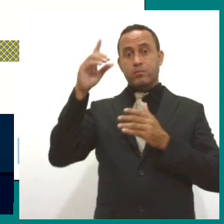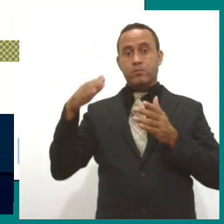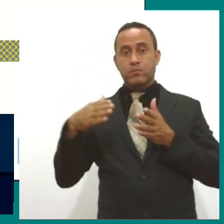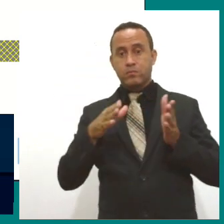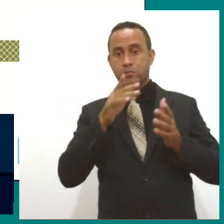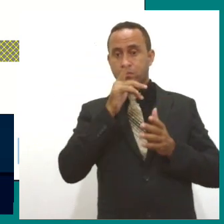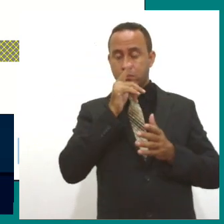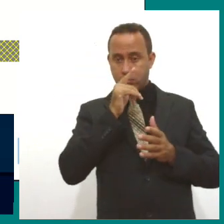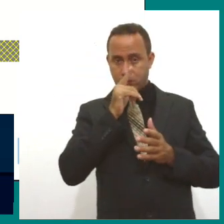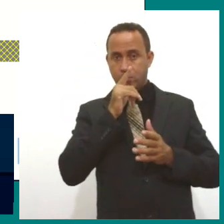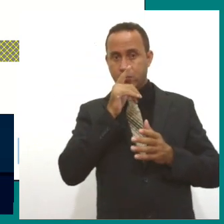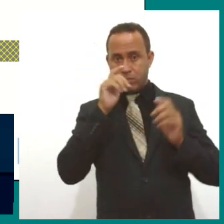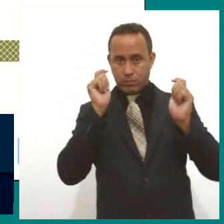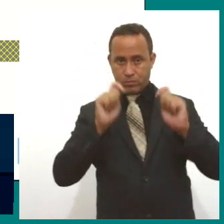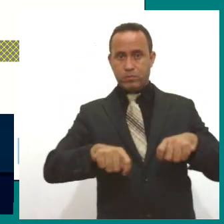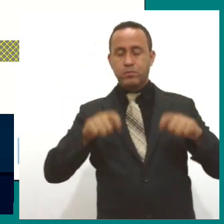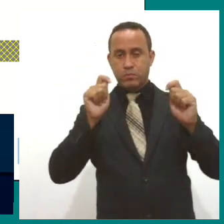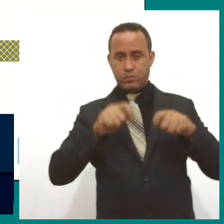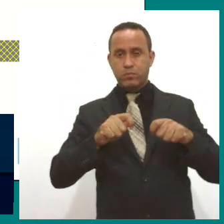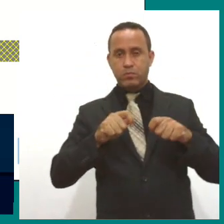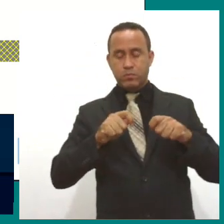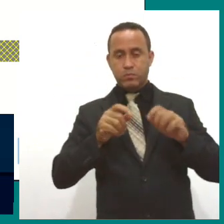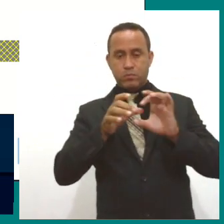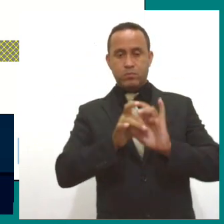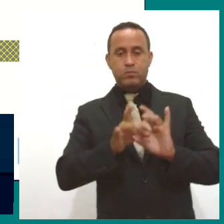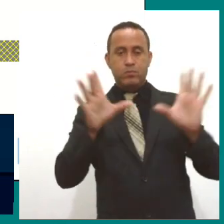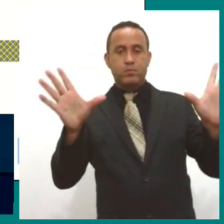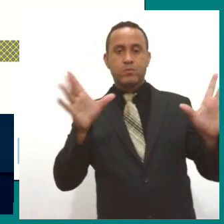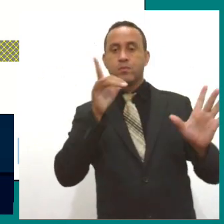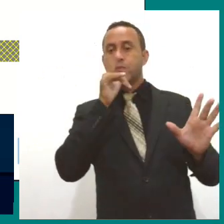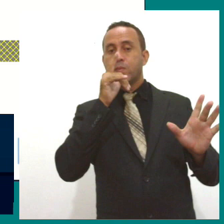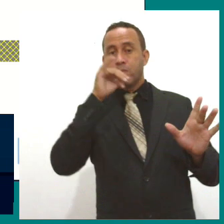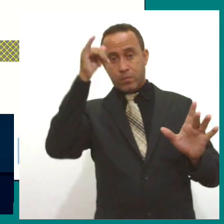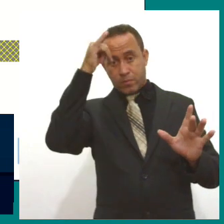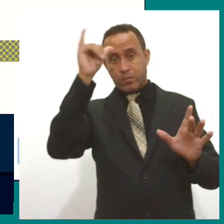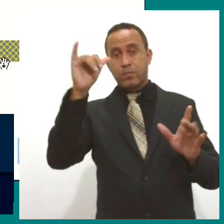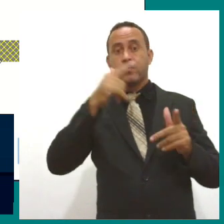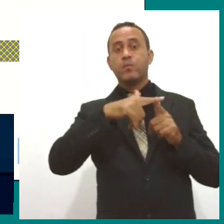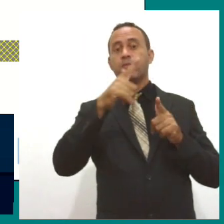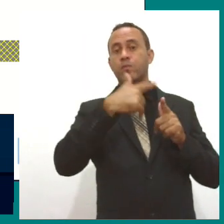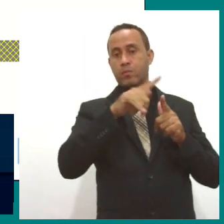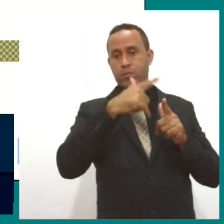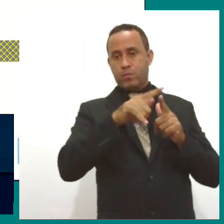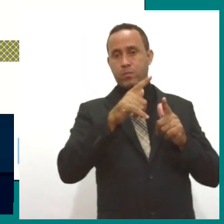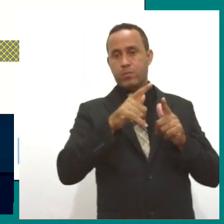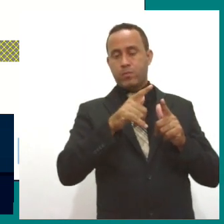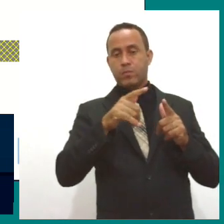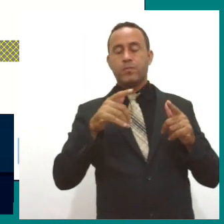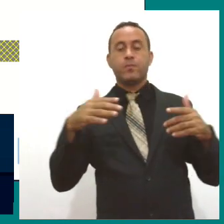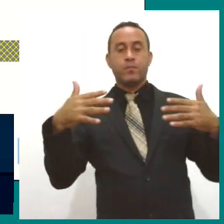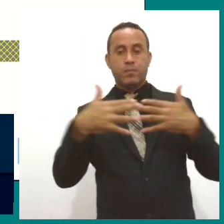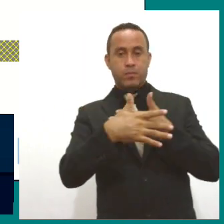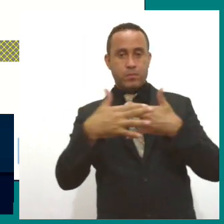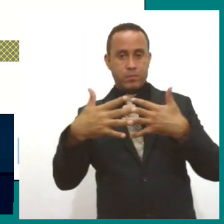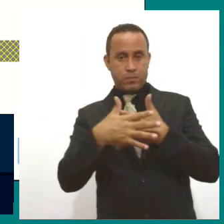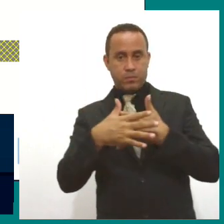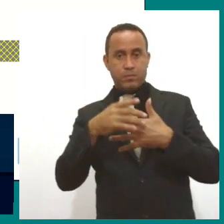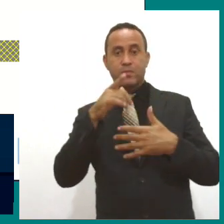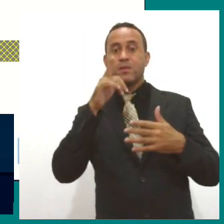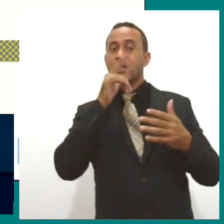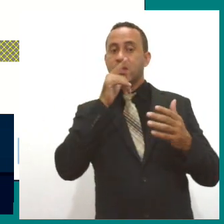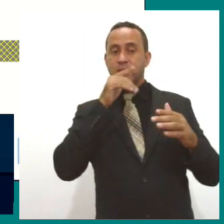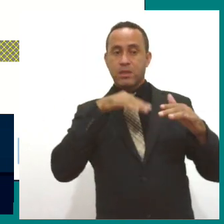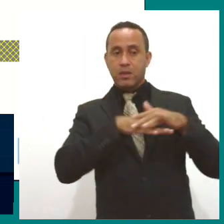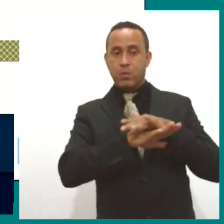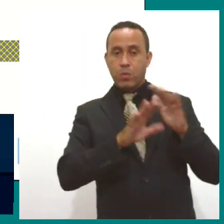aos reservatórios, a gente pode disponibilizar água aí e evitar o colapso, principalmente com o abastecimento urbano. E essa água reservada,